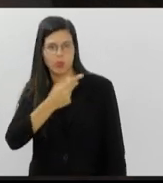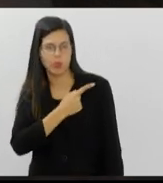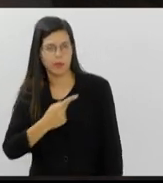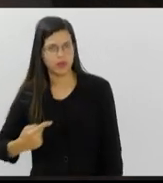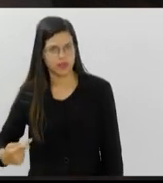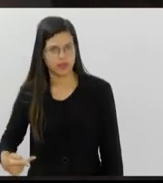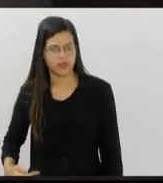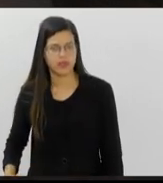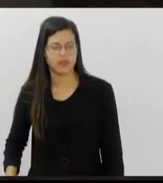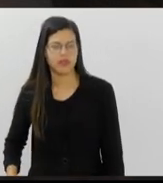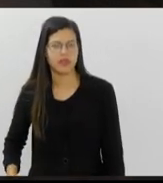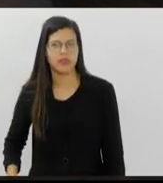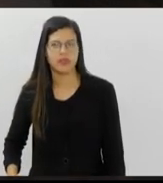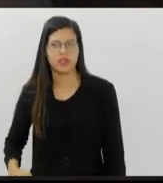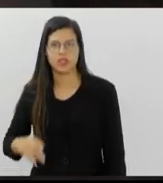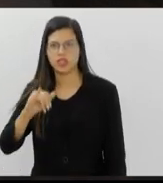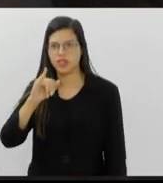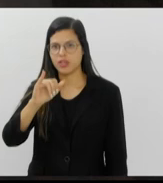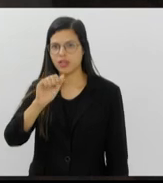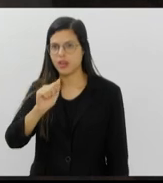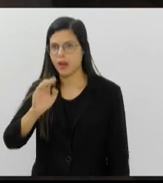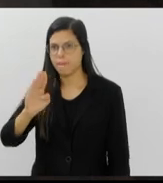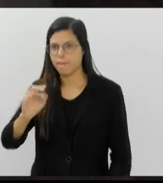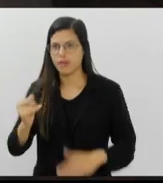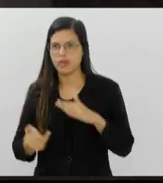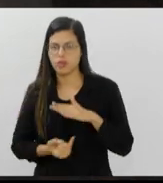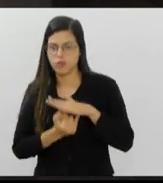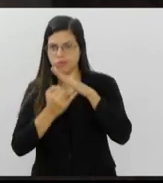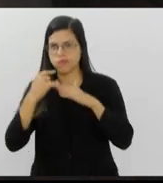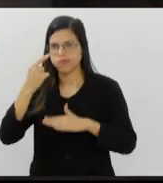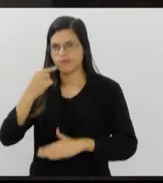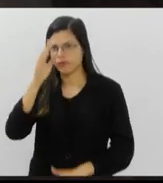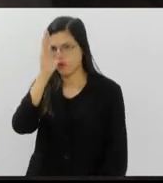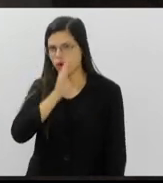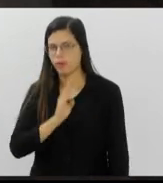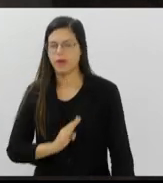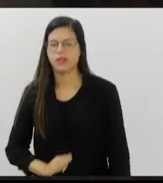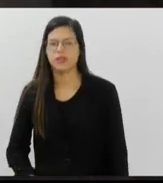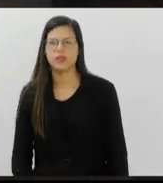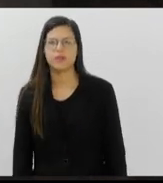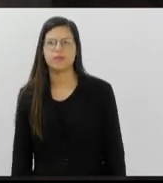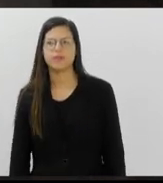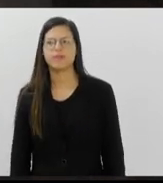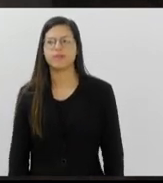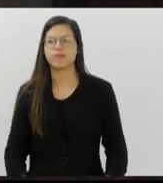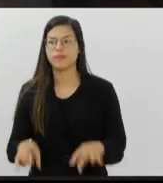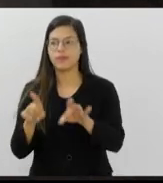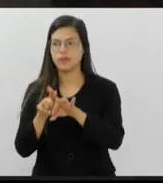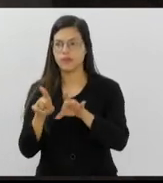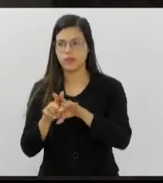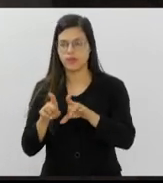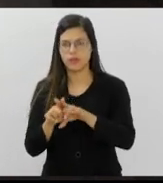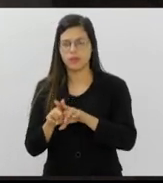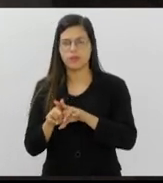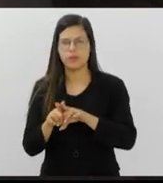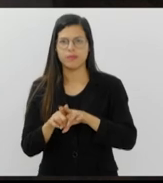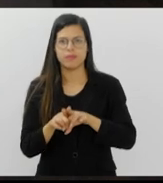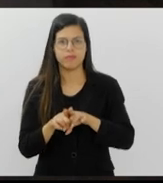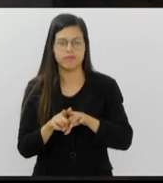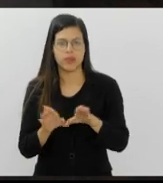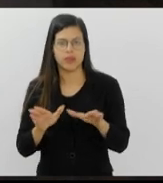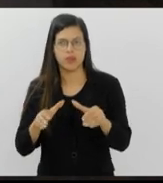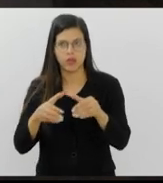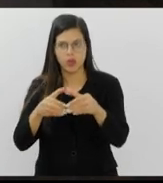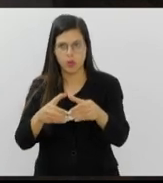vice-presidente do IAB, do Instituto dos Advogados do Brasil. E também da Comissão